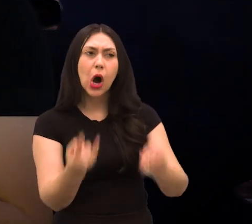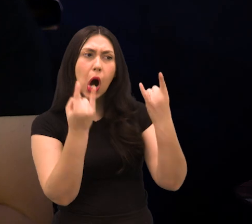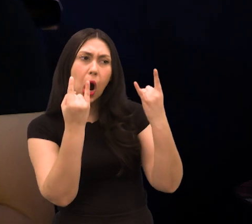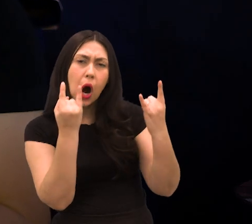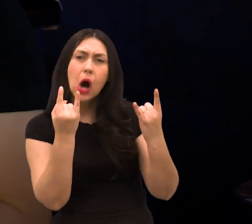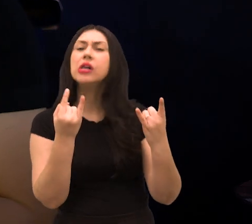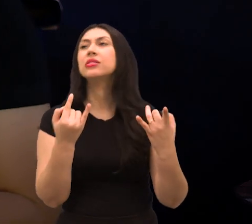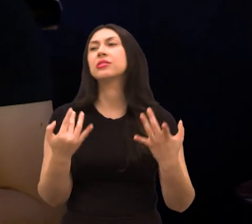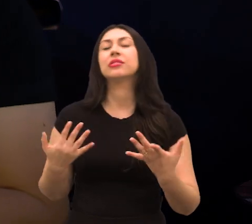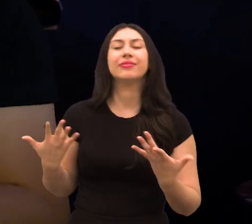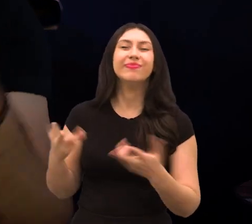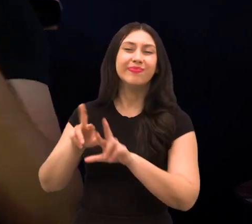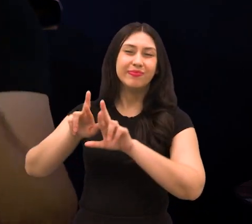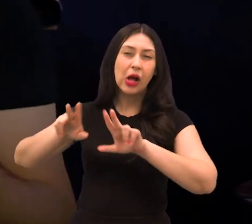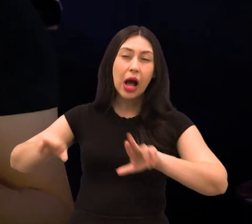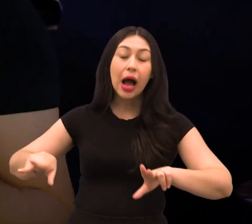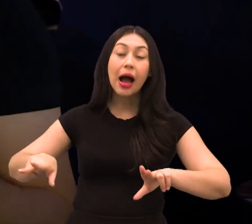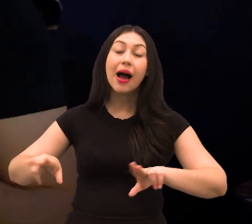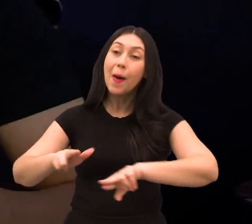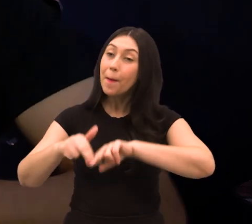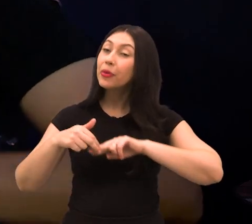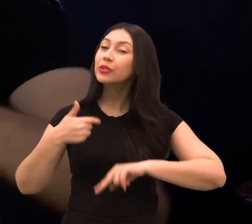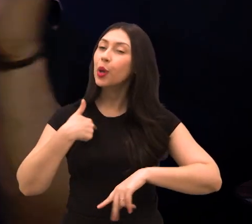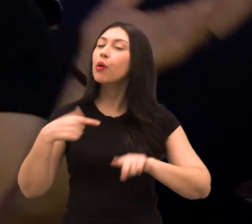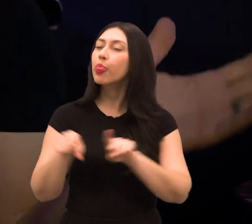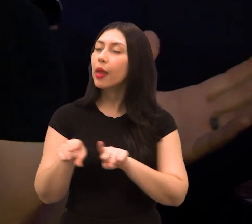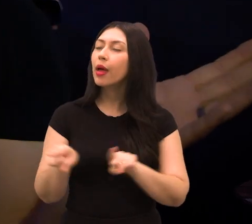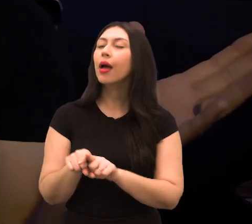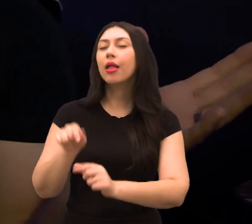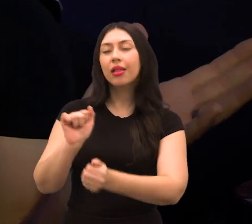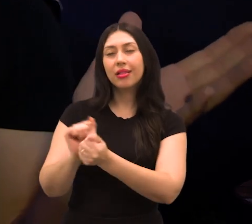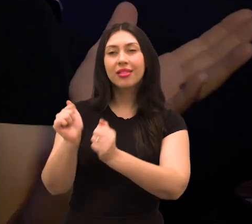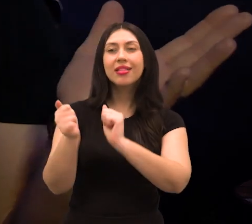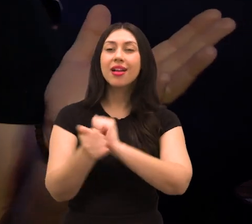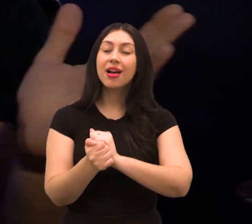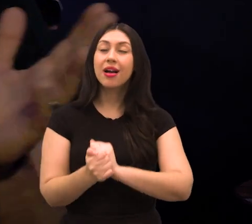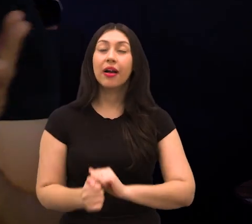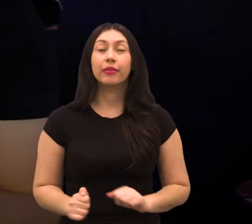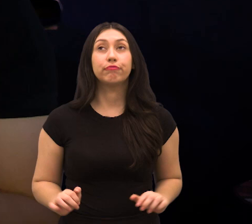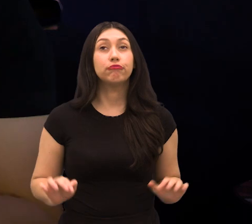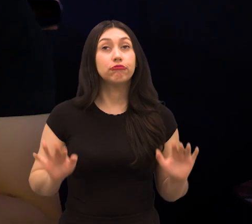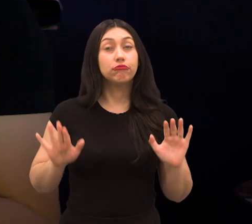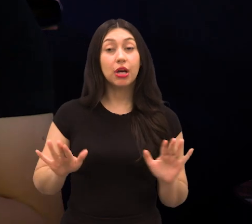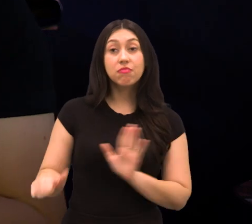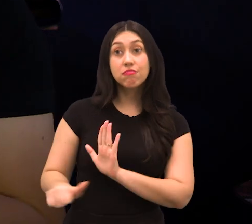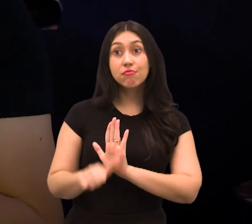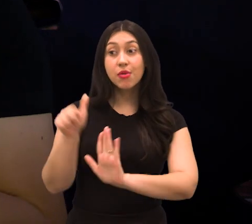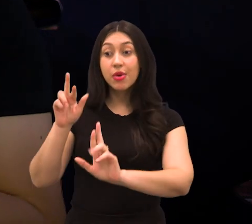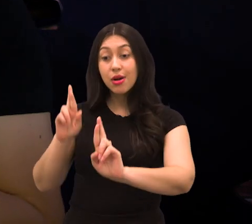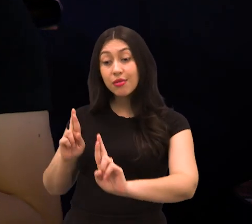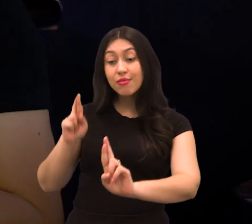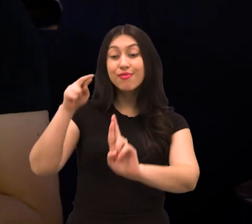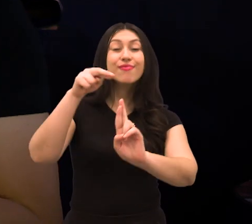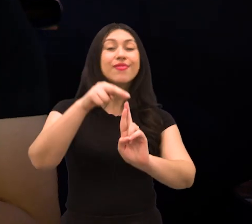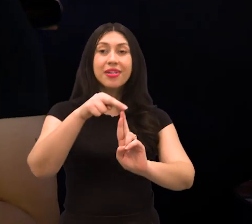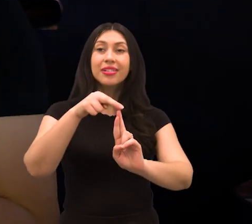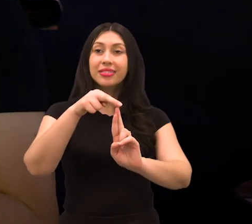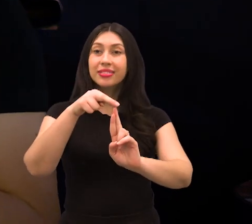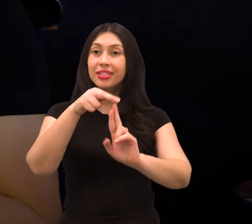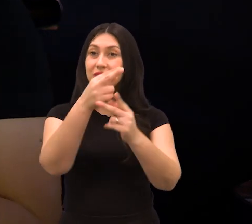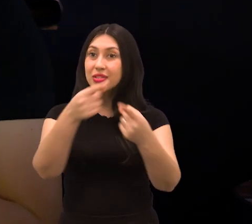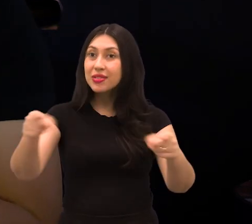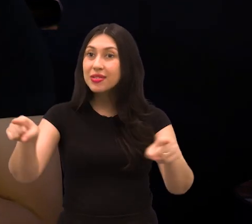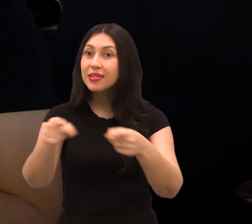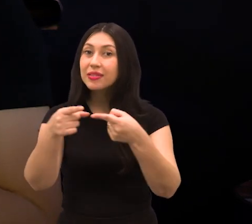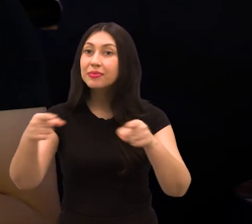minhas referências, dentro da MPB, também são elásticas, entendeu? Uhum. Mas a primeira referência maior que eu tive